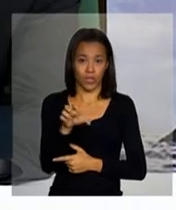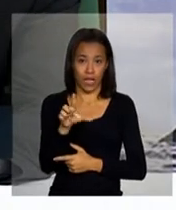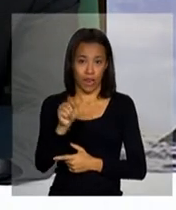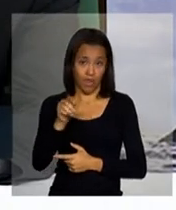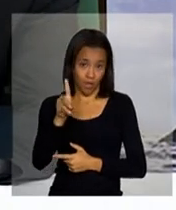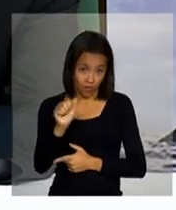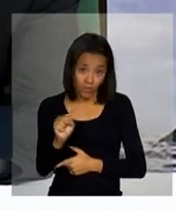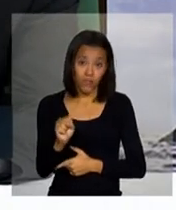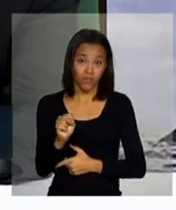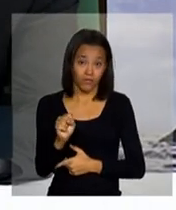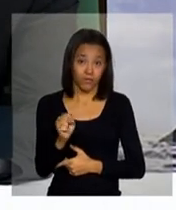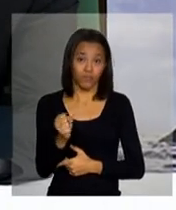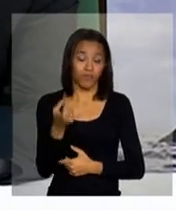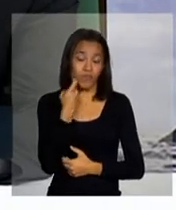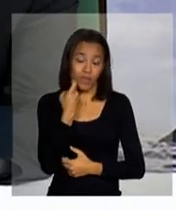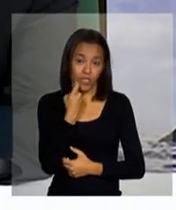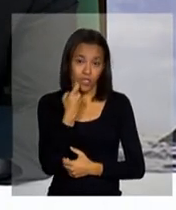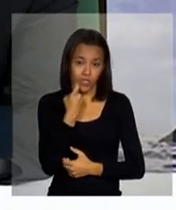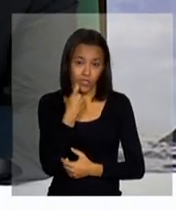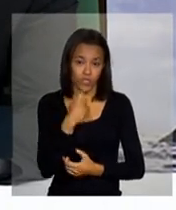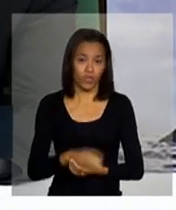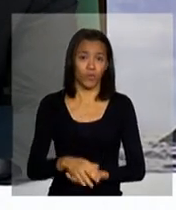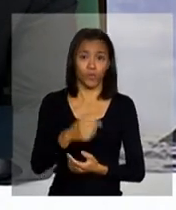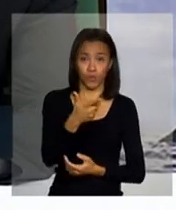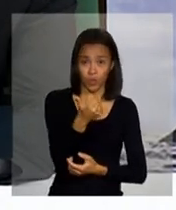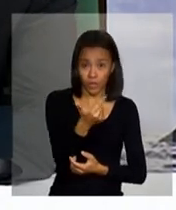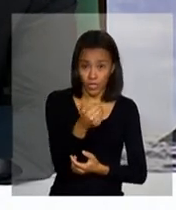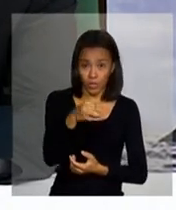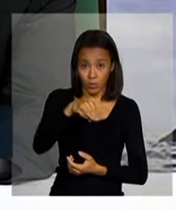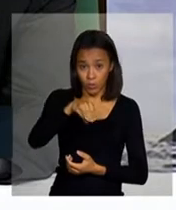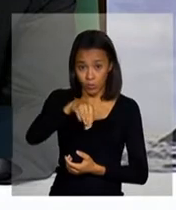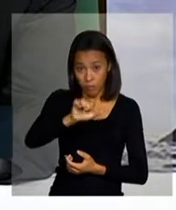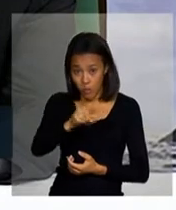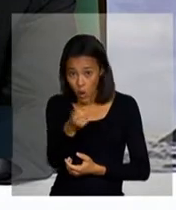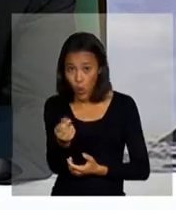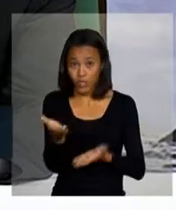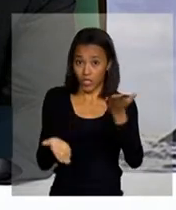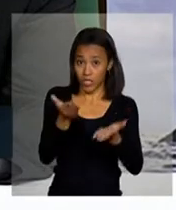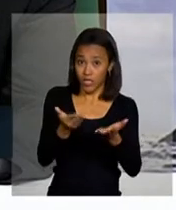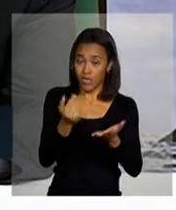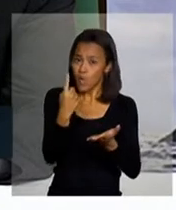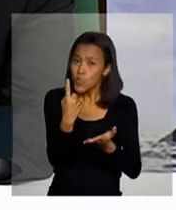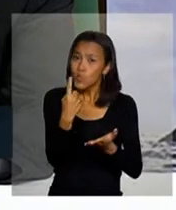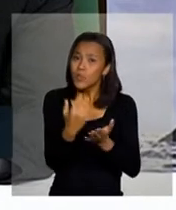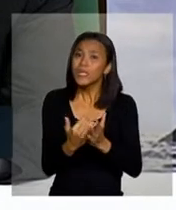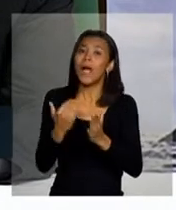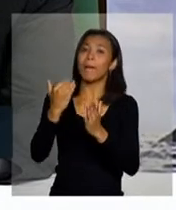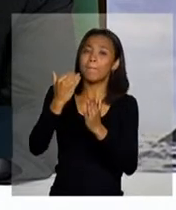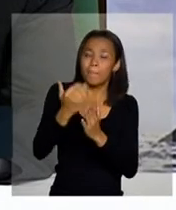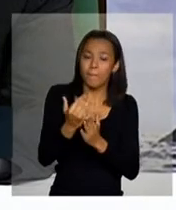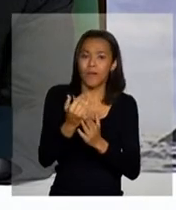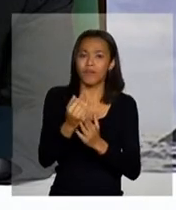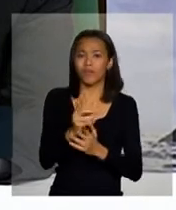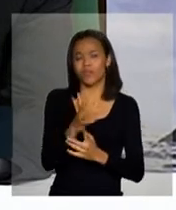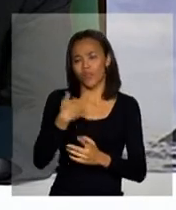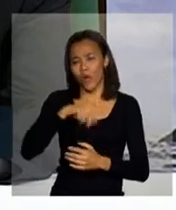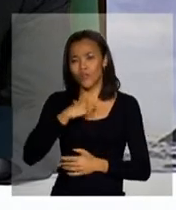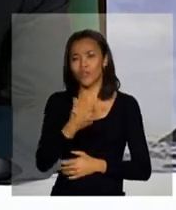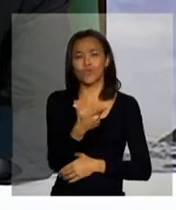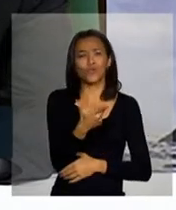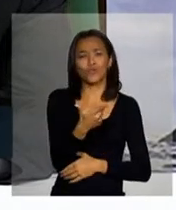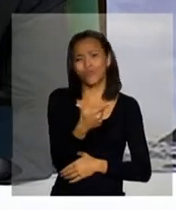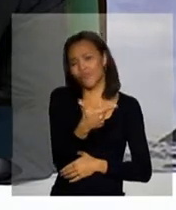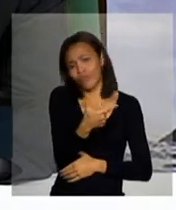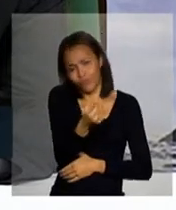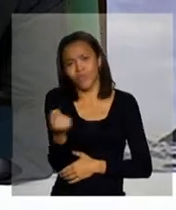200 mil toneladas são 200 milhões de quilos, que dá 1 quilo a mais para cada brasileiro. Nós somos 200 milhões de brasileiros, em